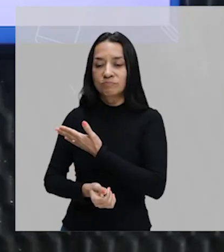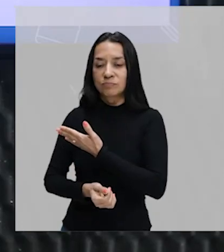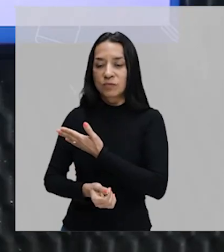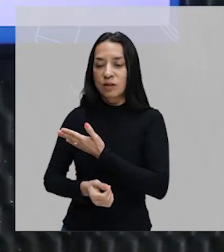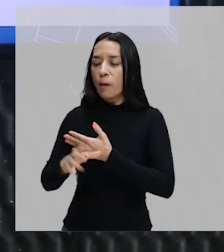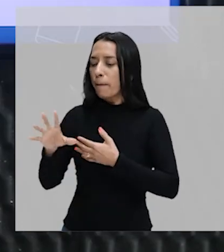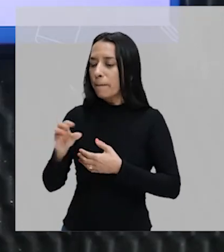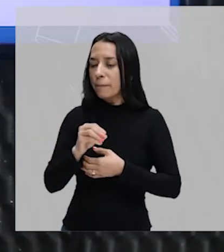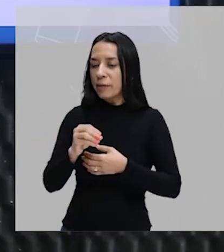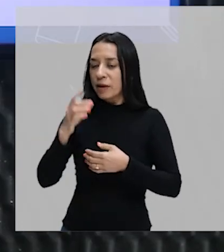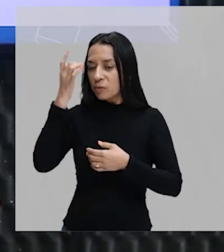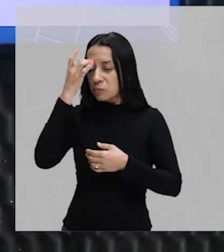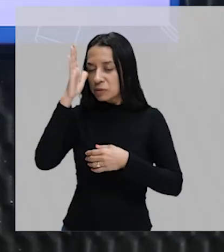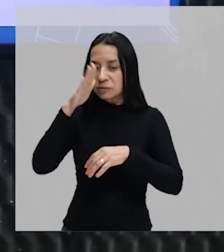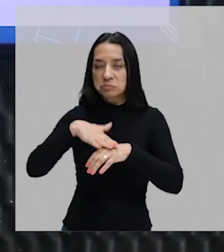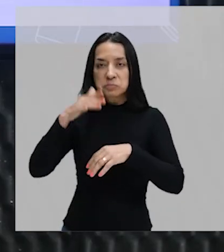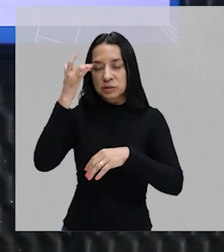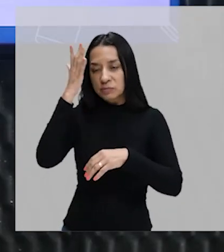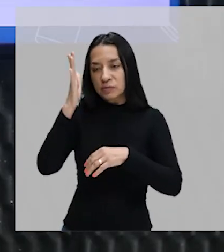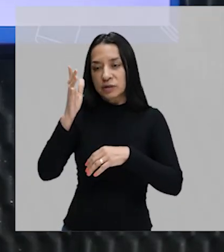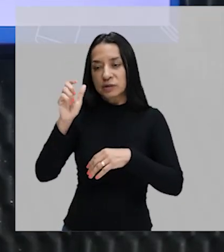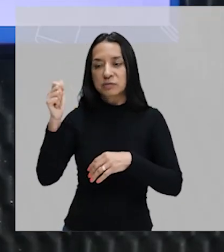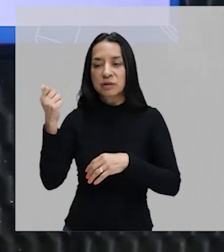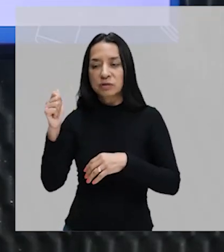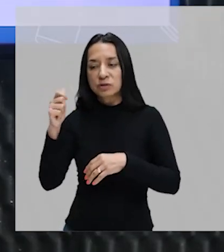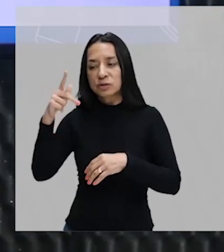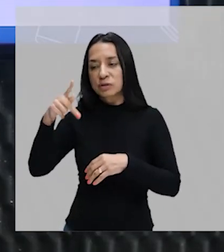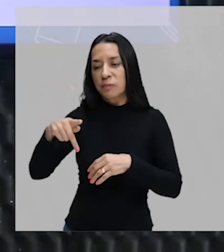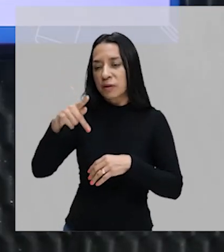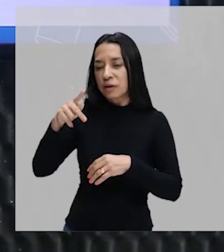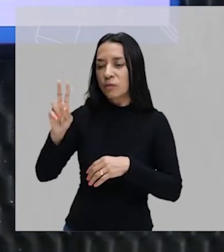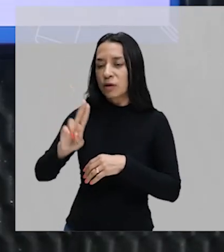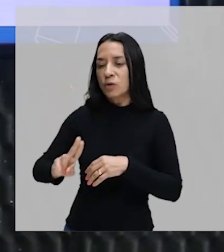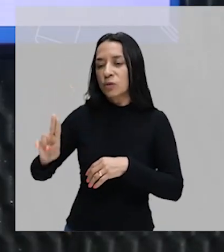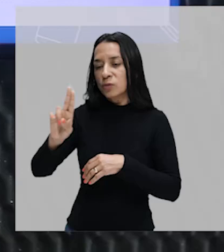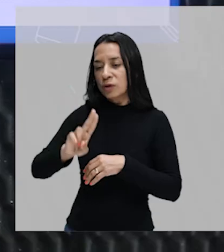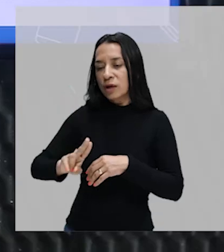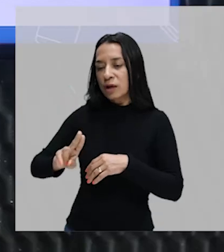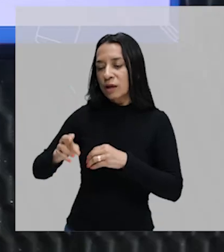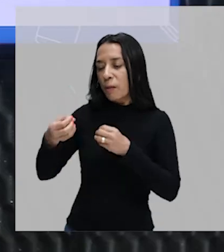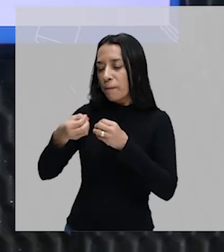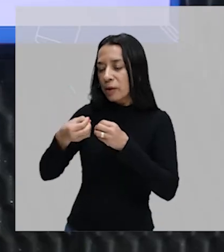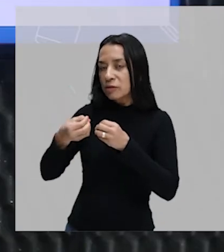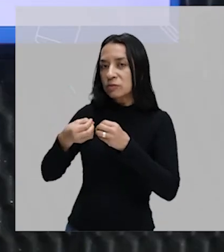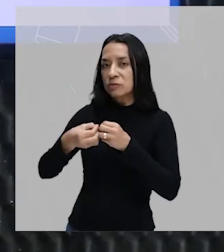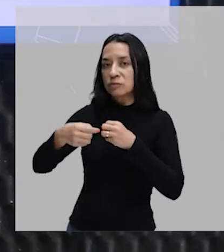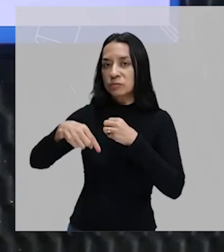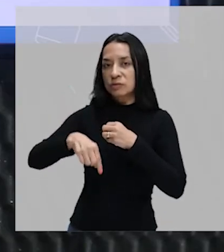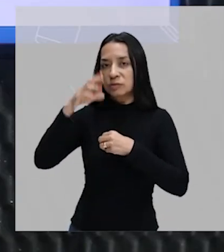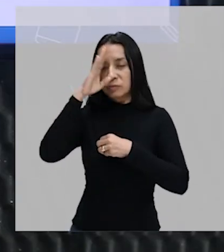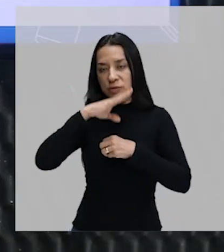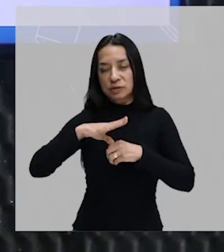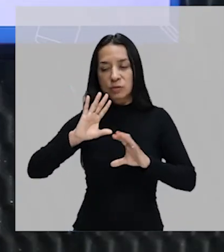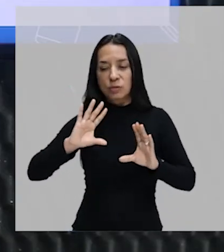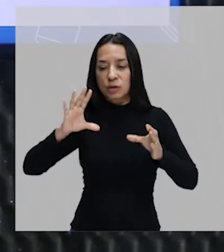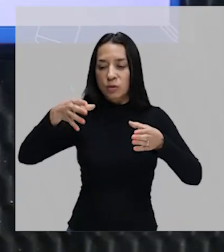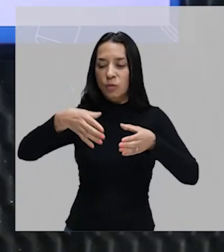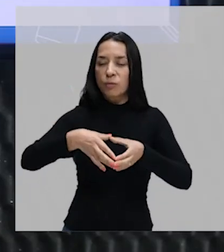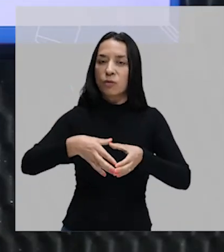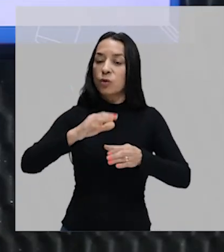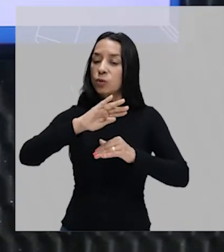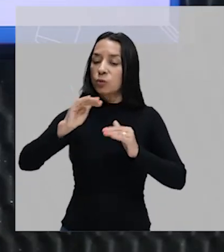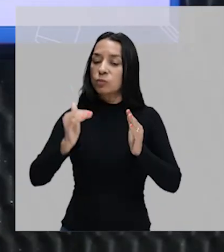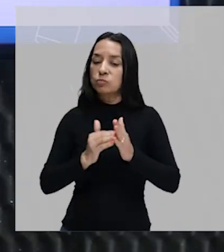Alemanha, Argentina, Paraguai, Uruguai, que são mais próximos e que compõem toda a nossa